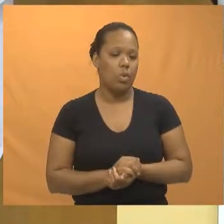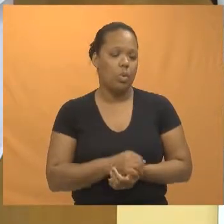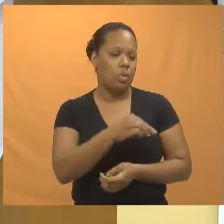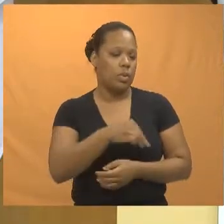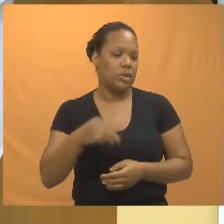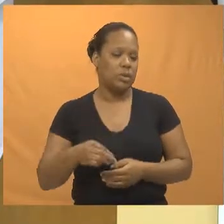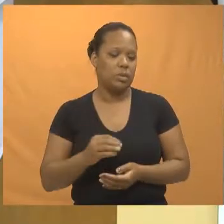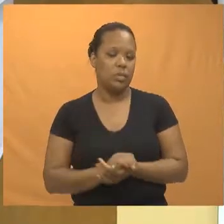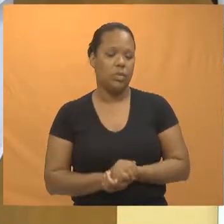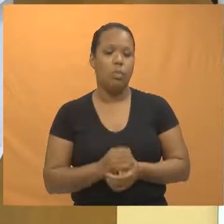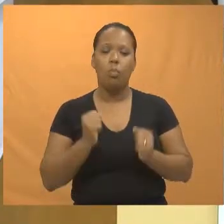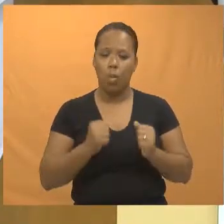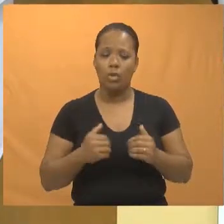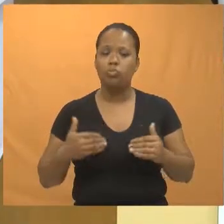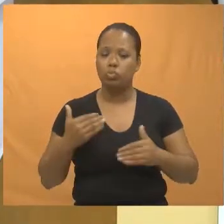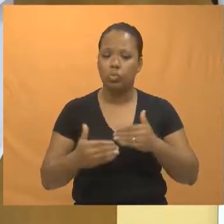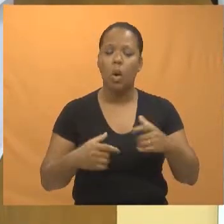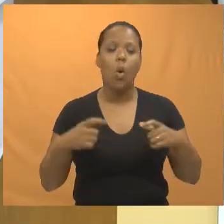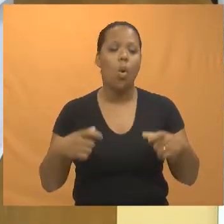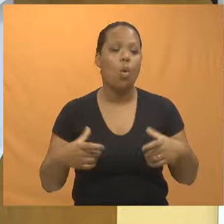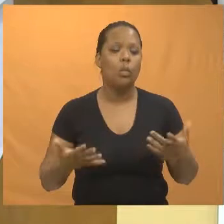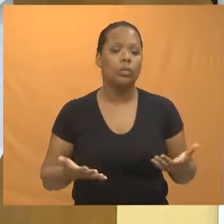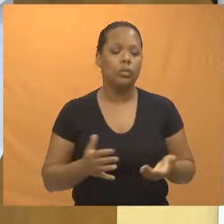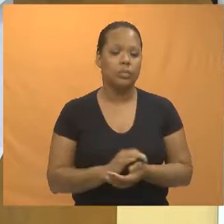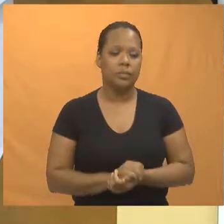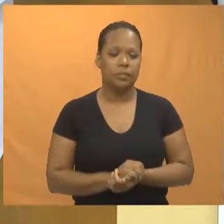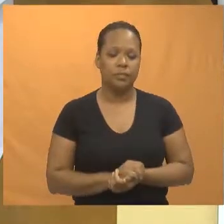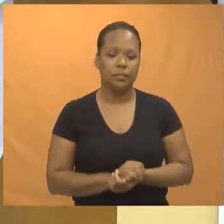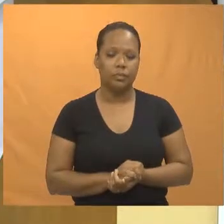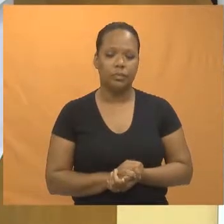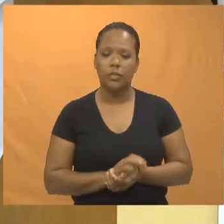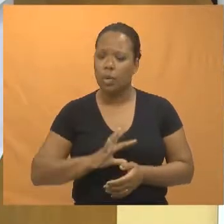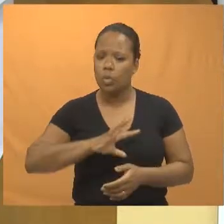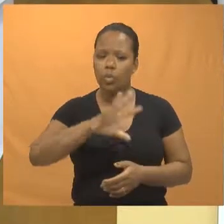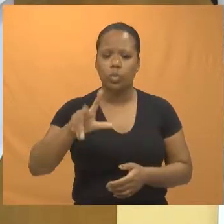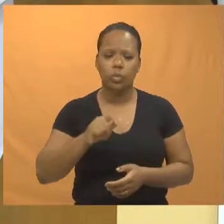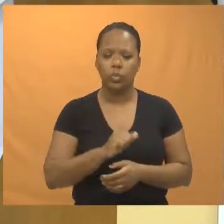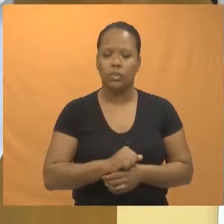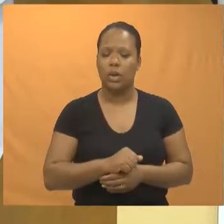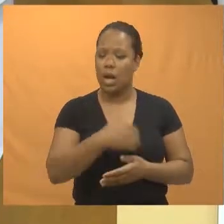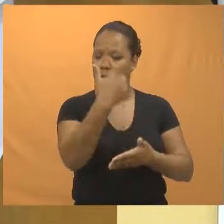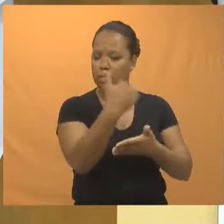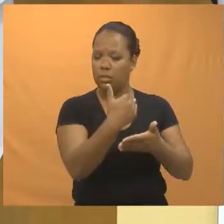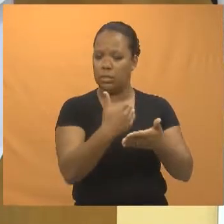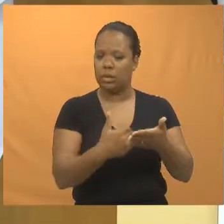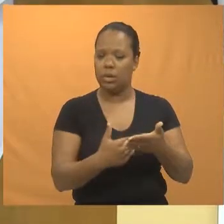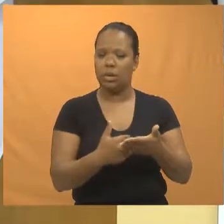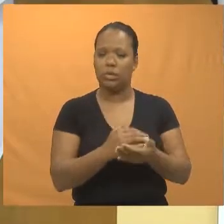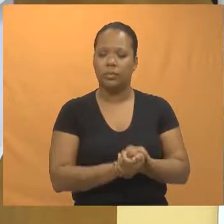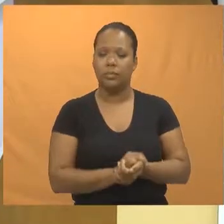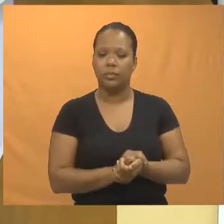CONSEMA. Importante salientar e deixar claro para todos que as atividades classificadas como médio e